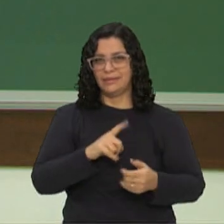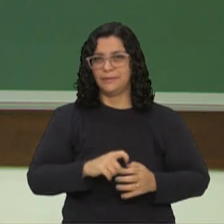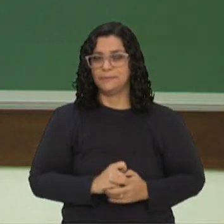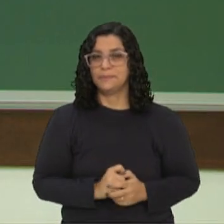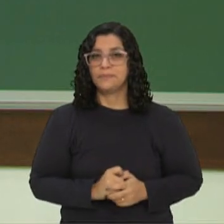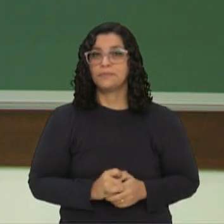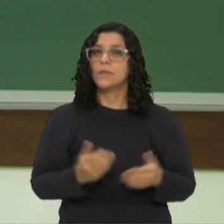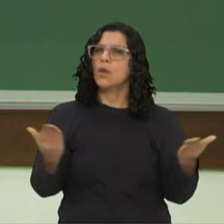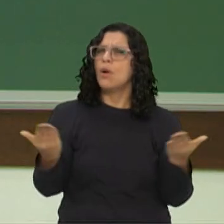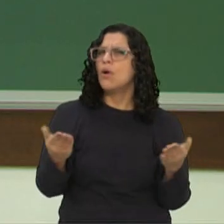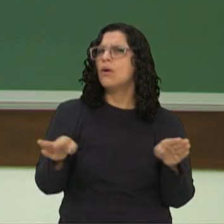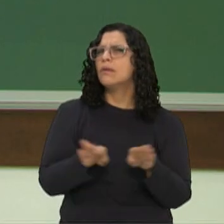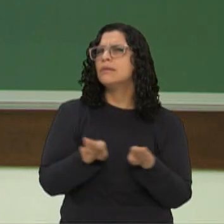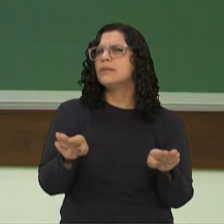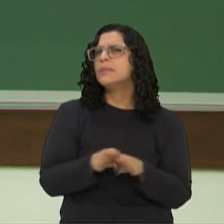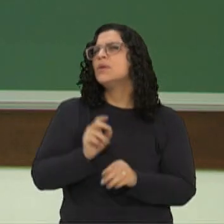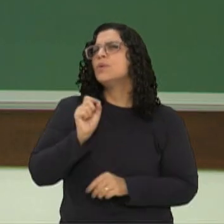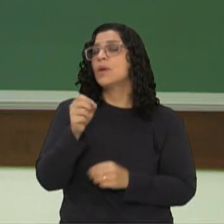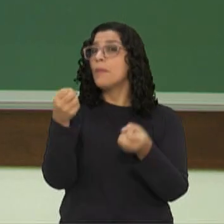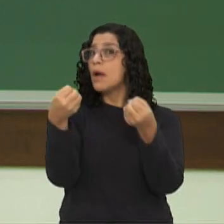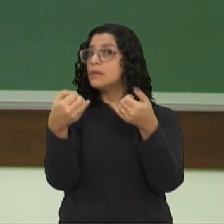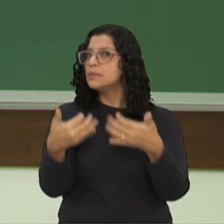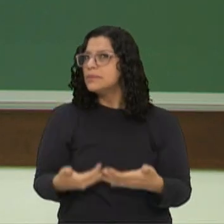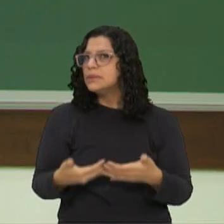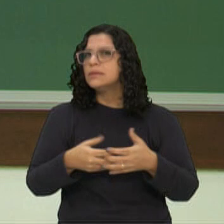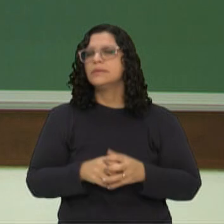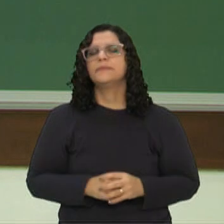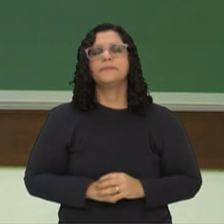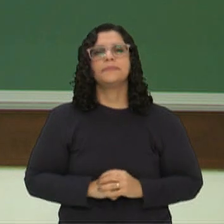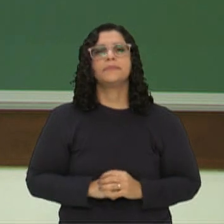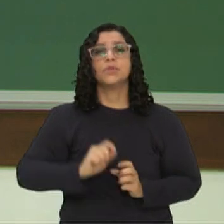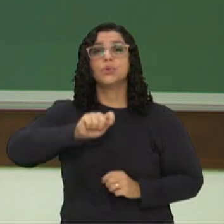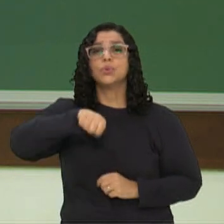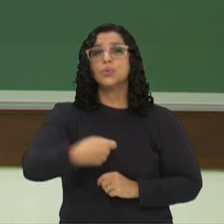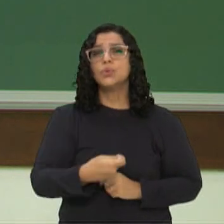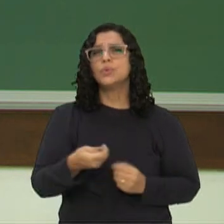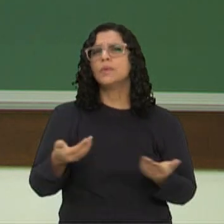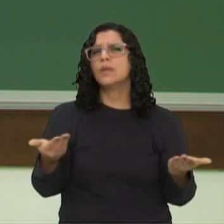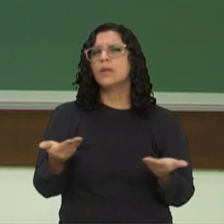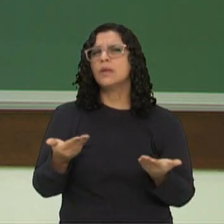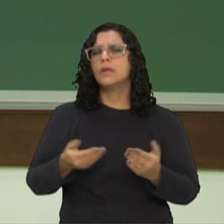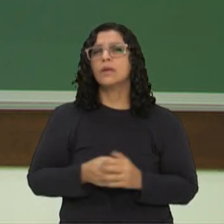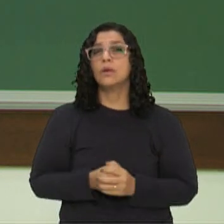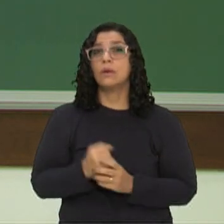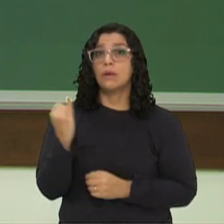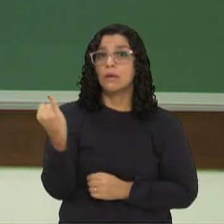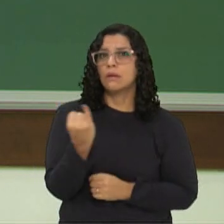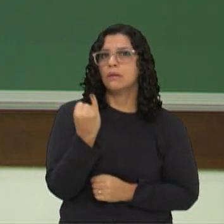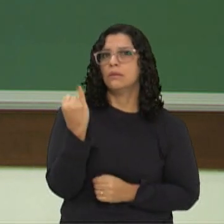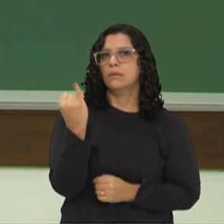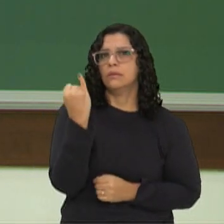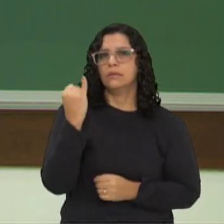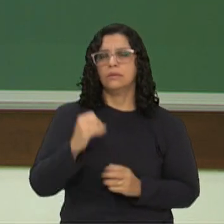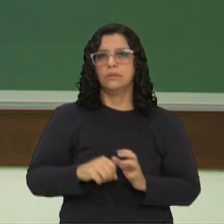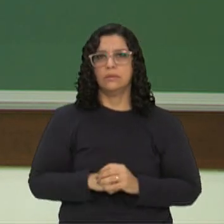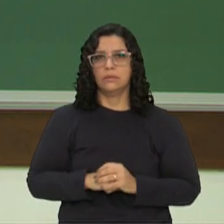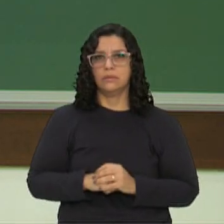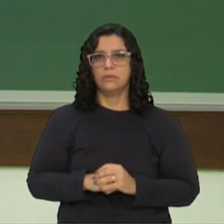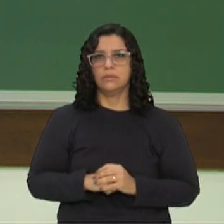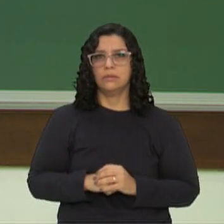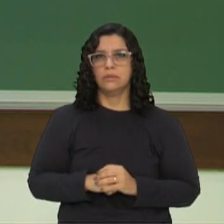aqui cabe mais uma explicação aqui em relação à importância